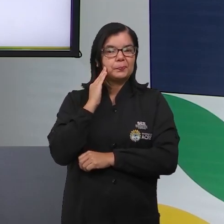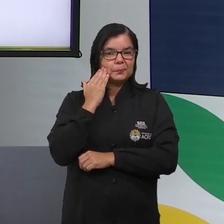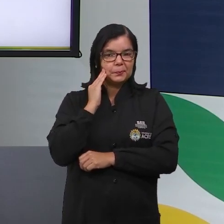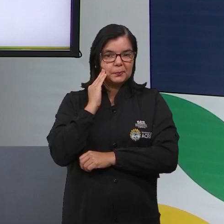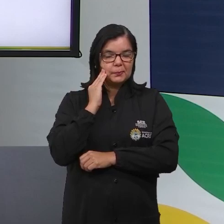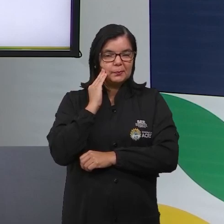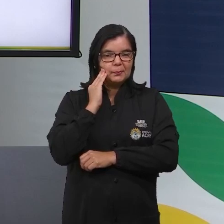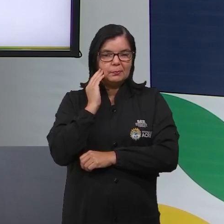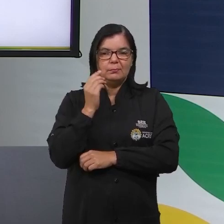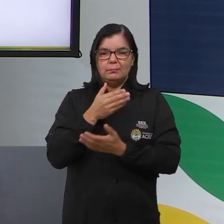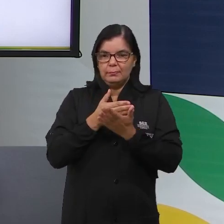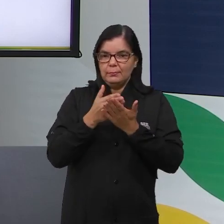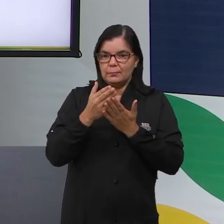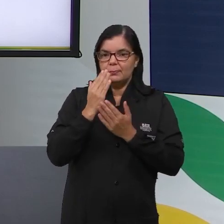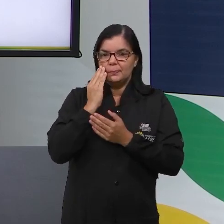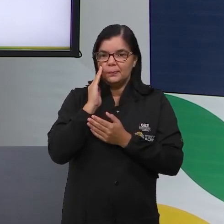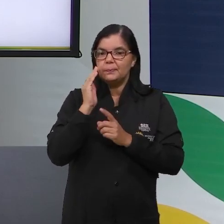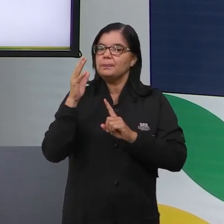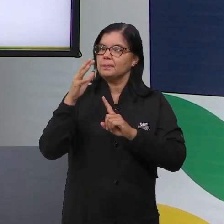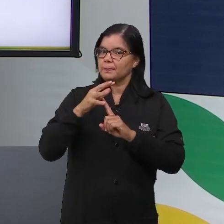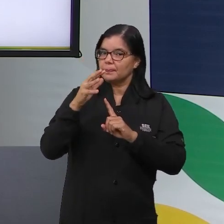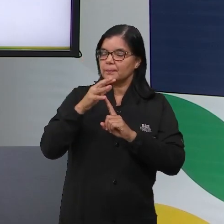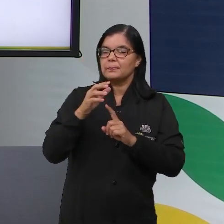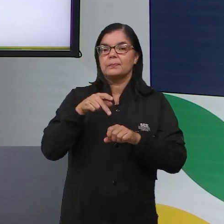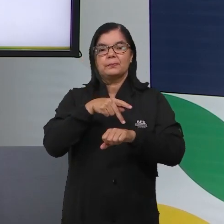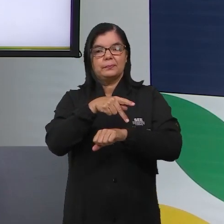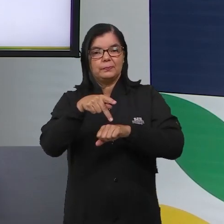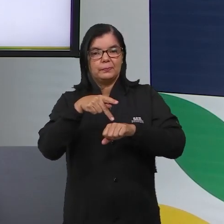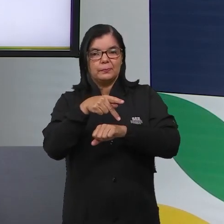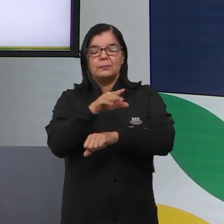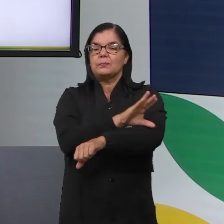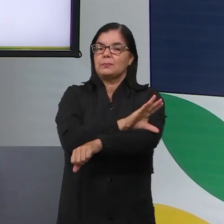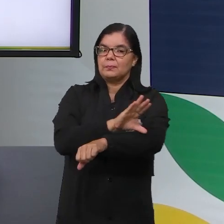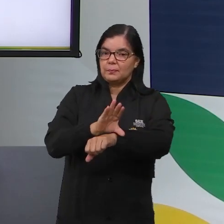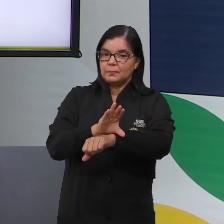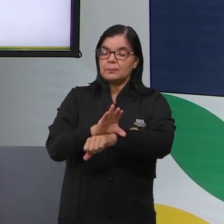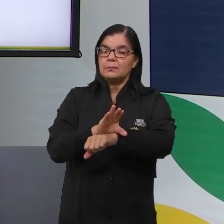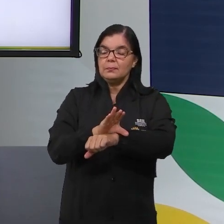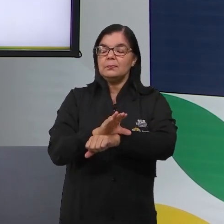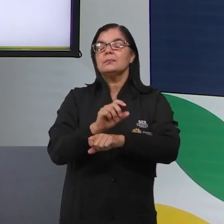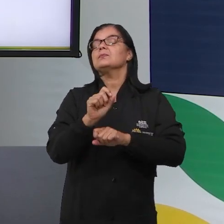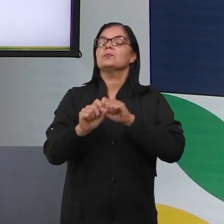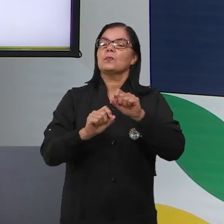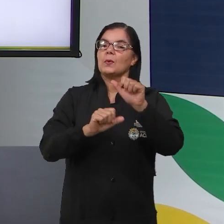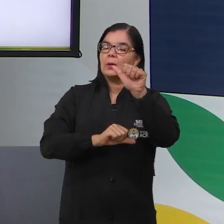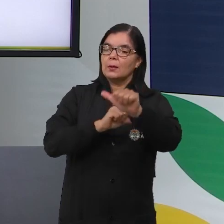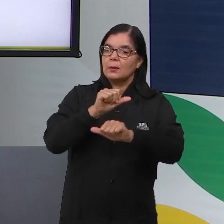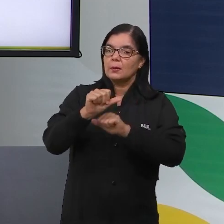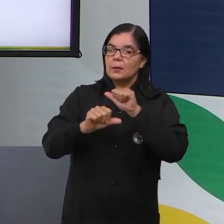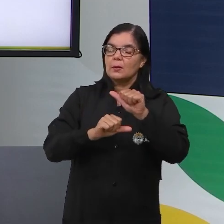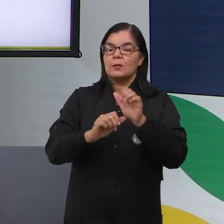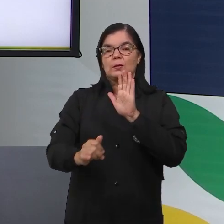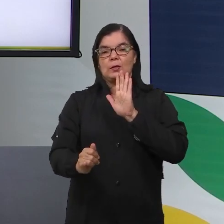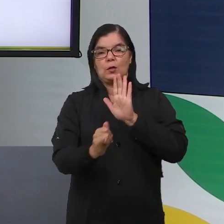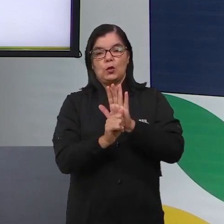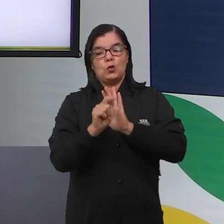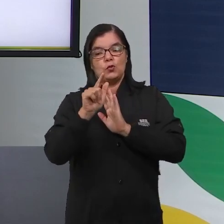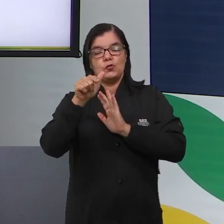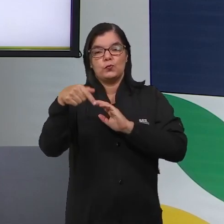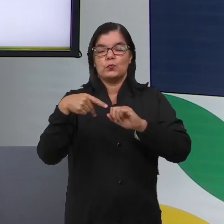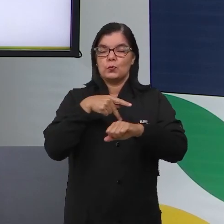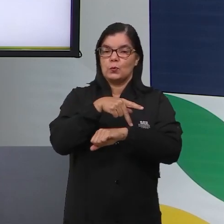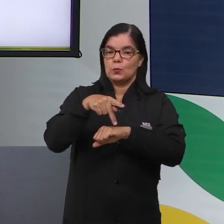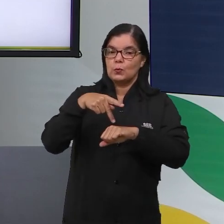Estão começando a entender que a influência de países, a cultura, acaba podendo transformar a identidade de uma outra